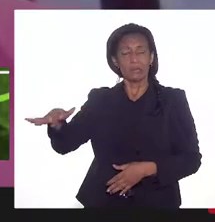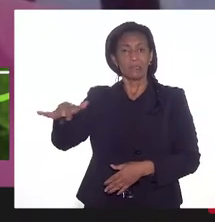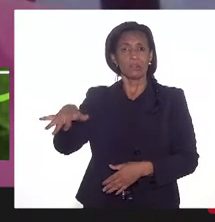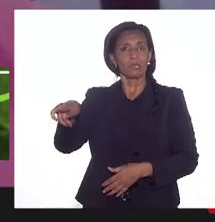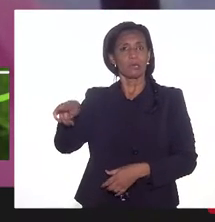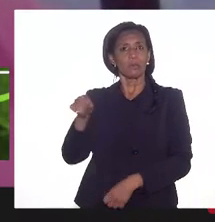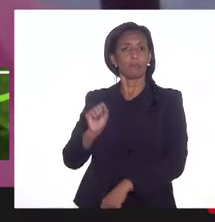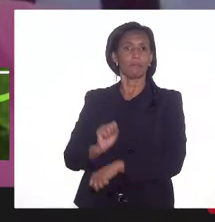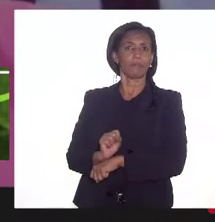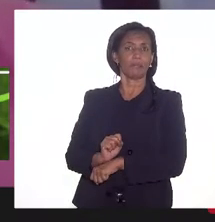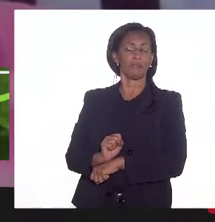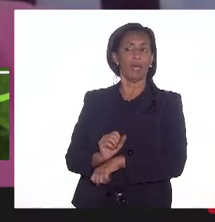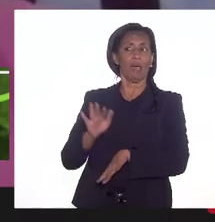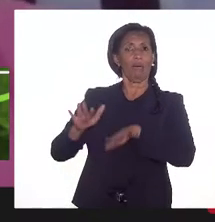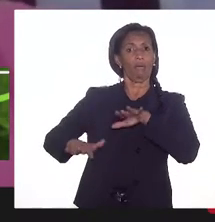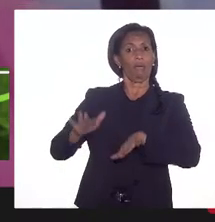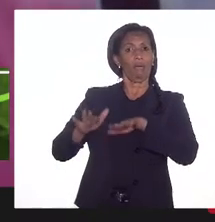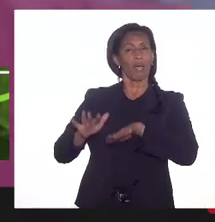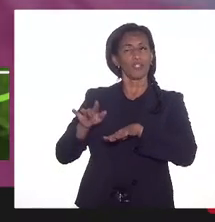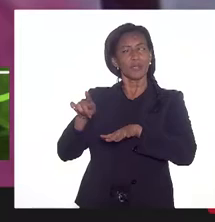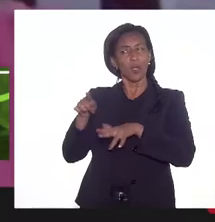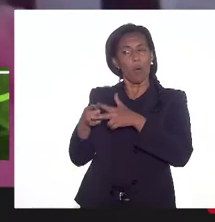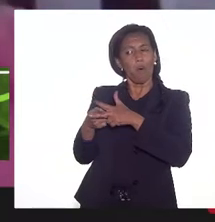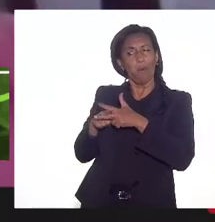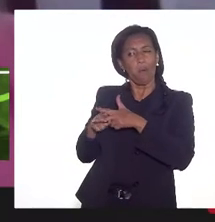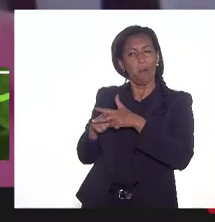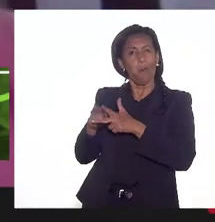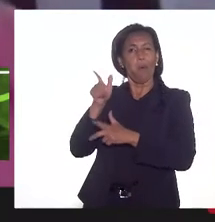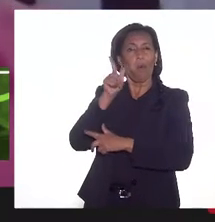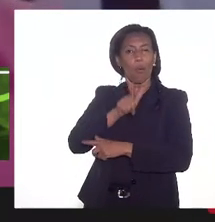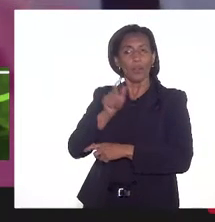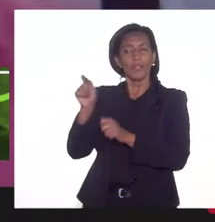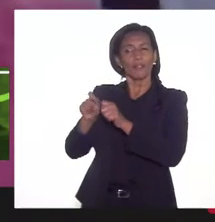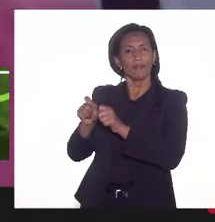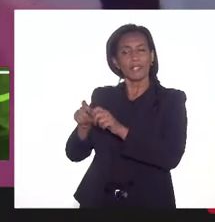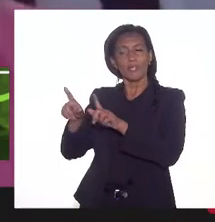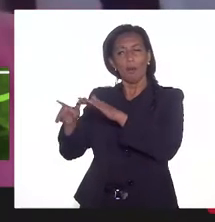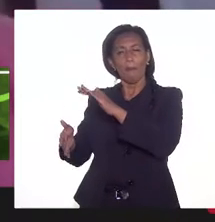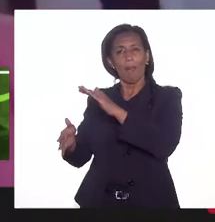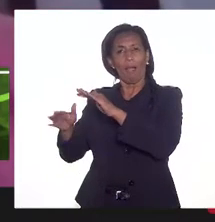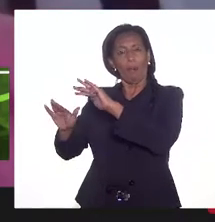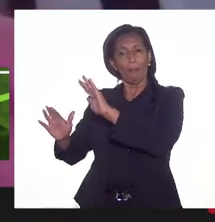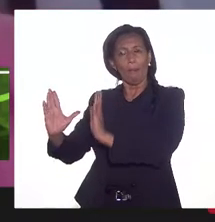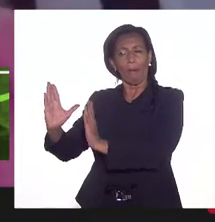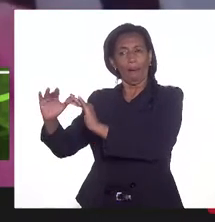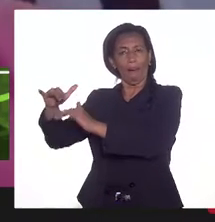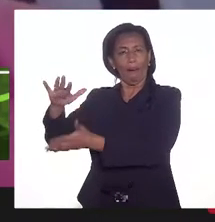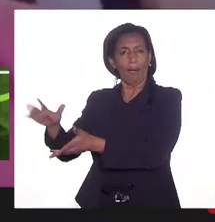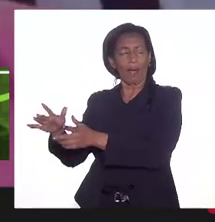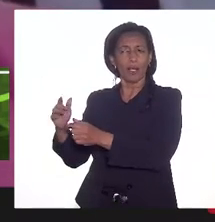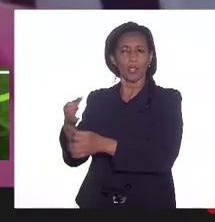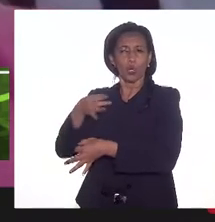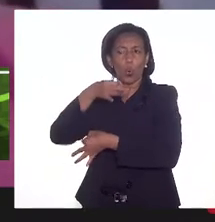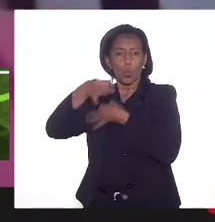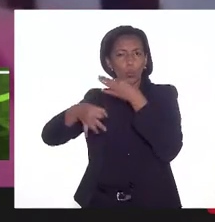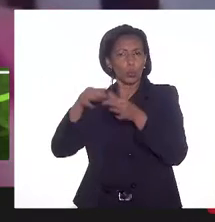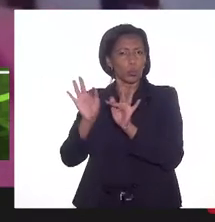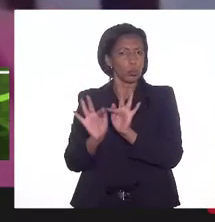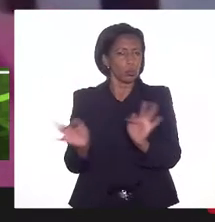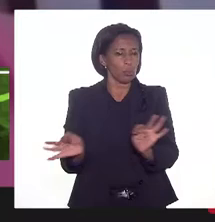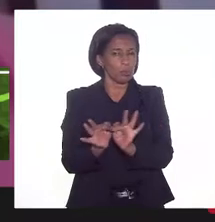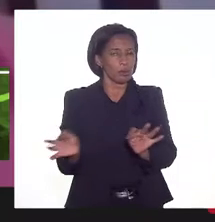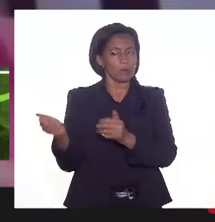parados e às vezes com pequenos toques a gente monta uma caixa cênica a gente consegue montar uma luz básica um som básico